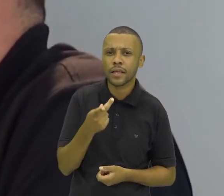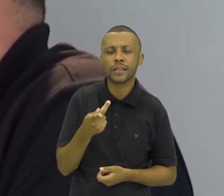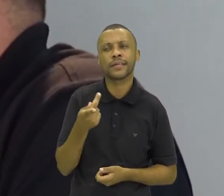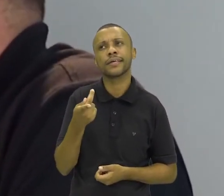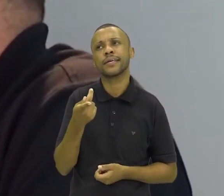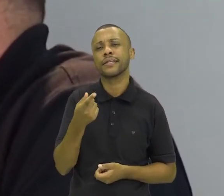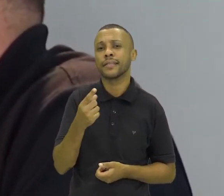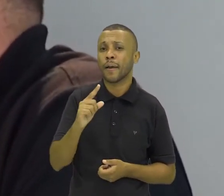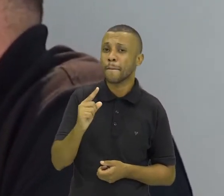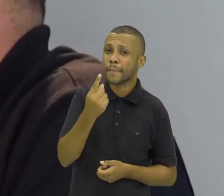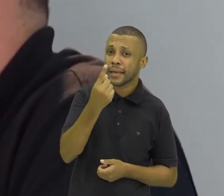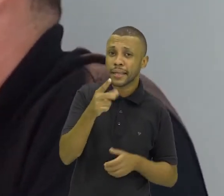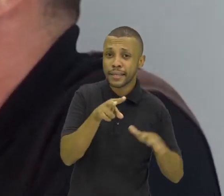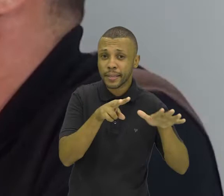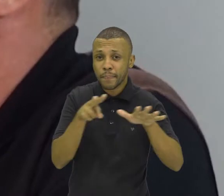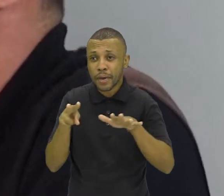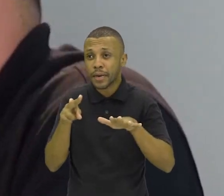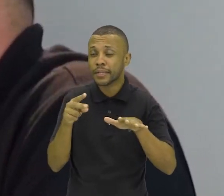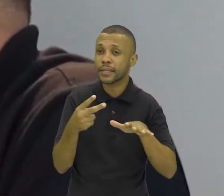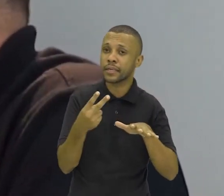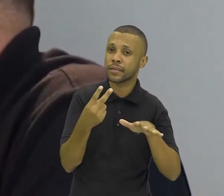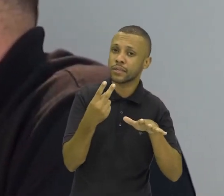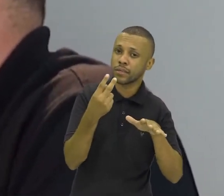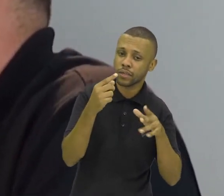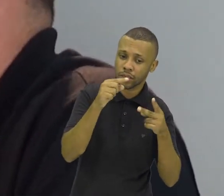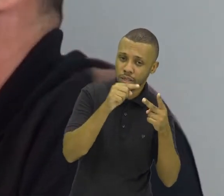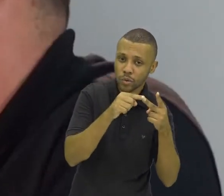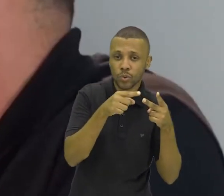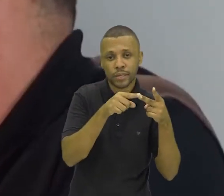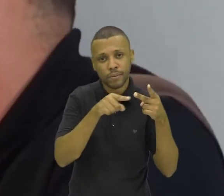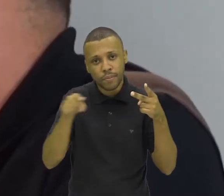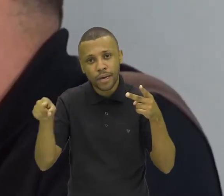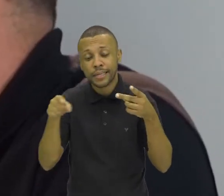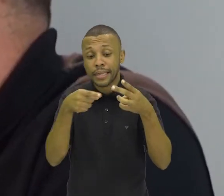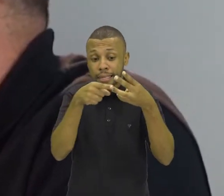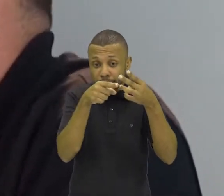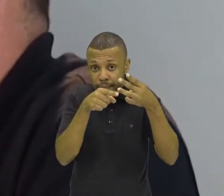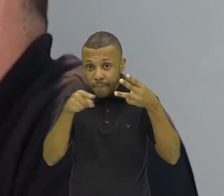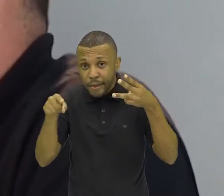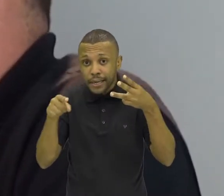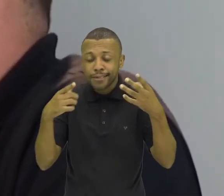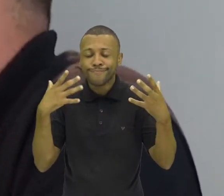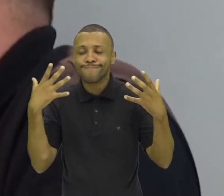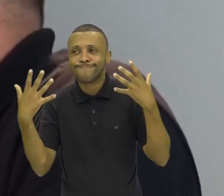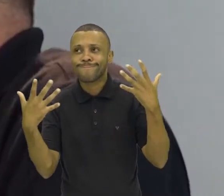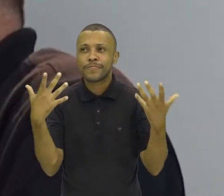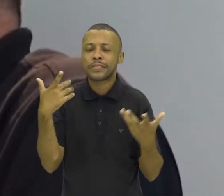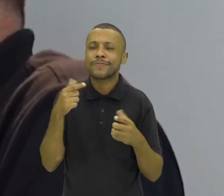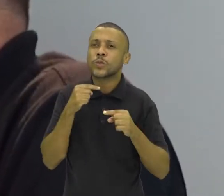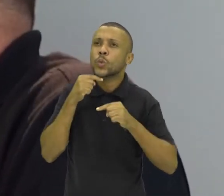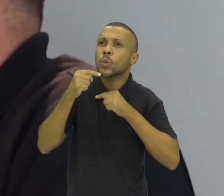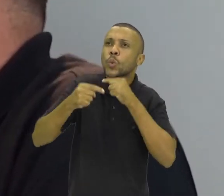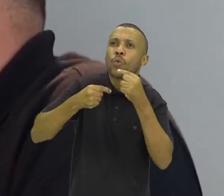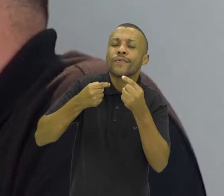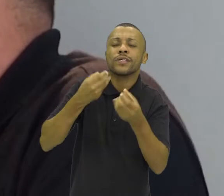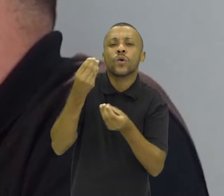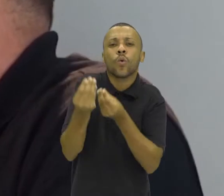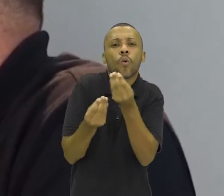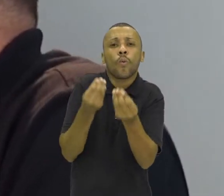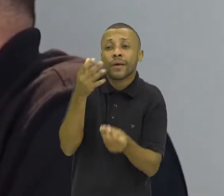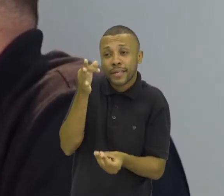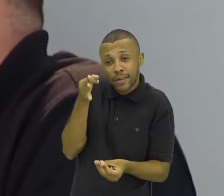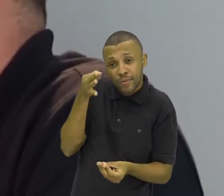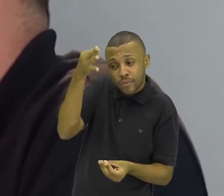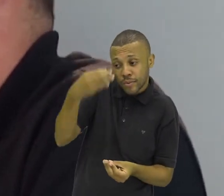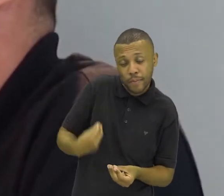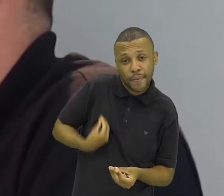Tipo, não te dá a certeza de nada, mas ó, pode ser isso, pode ser aquilo, mas a princípio você está numa cadeira de rodas. Não se sabe até quando. E esse até quando já